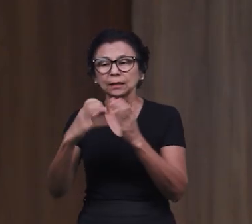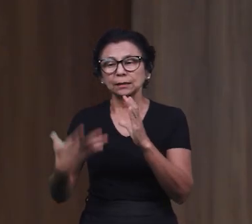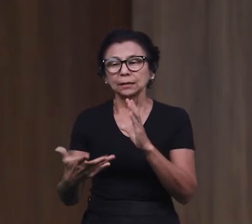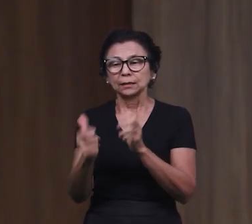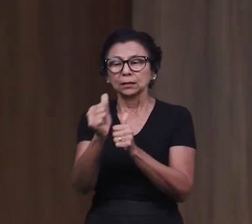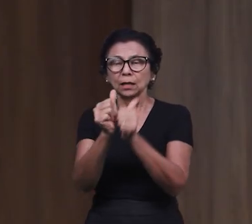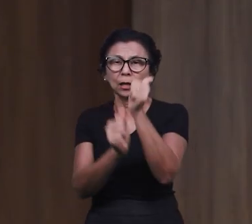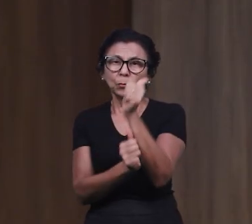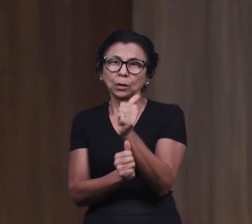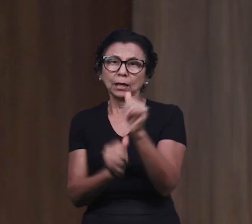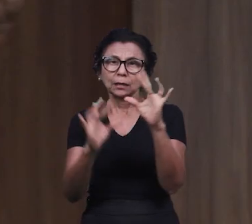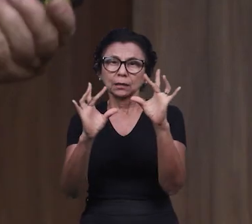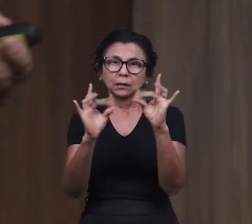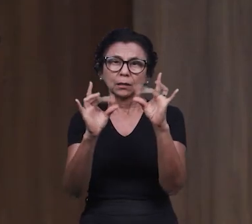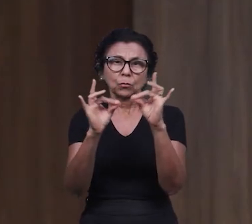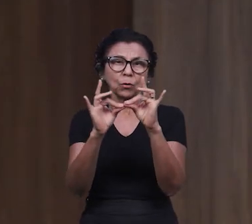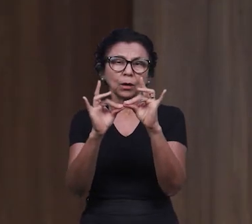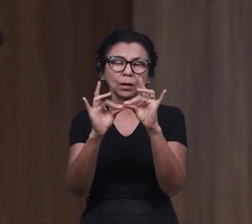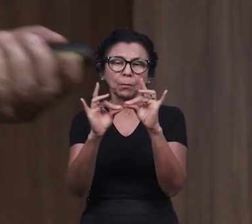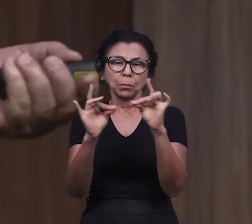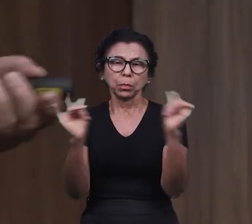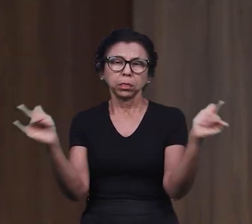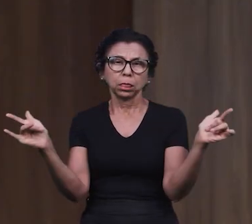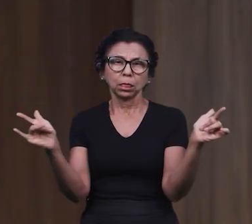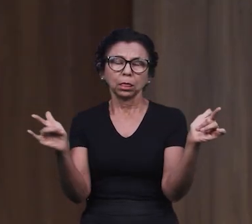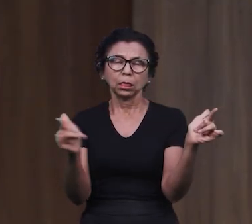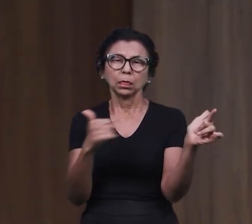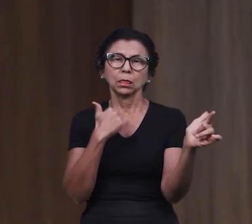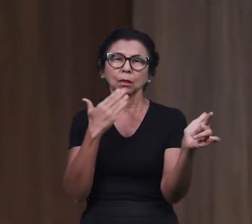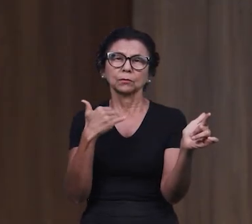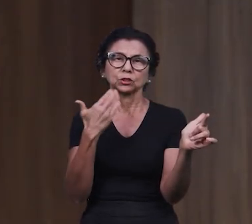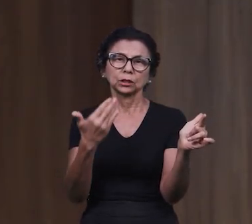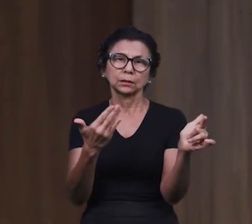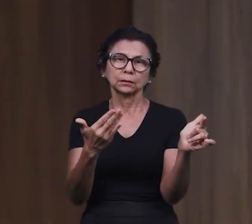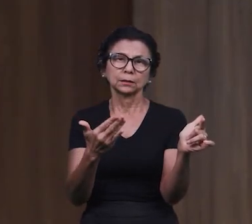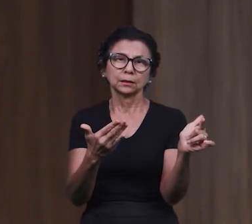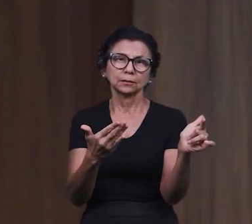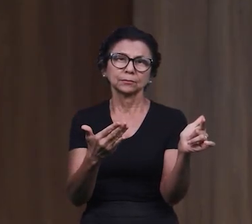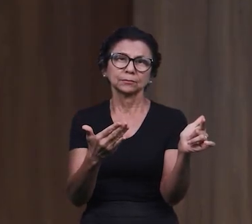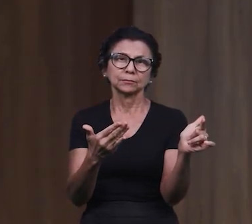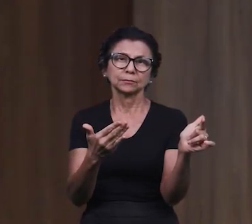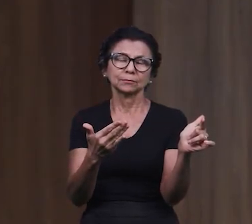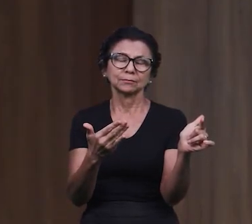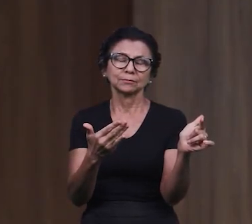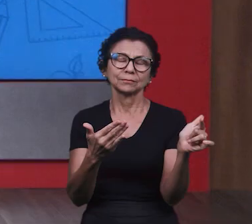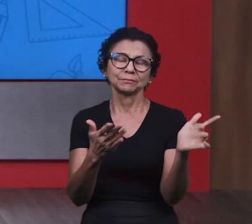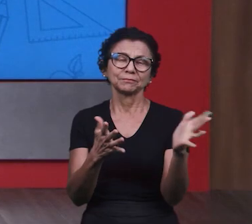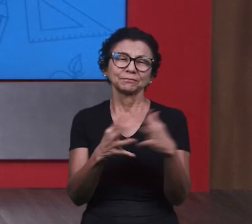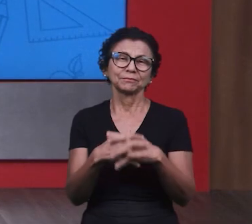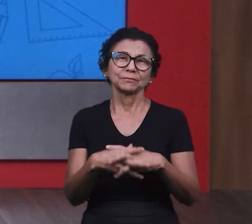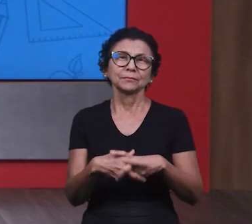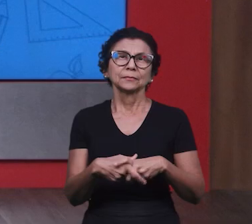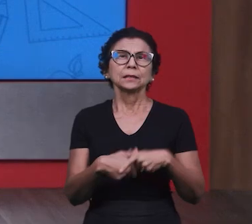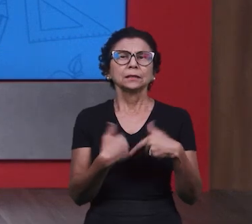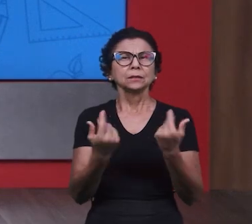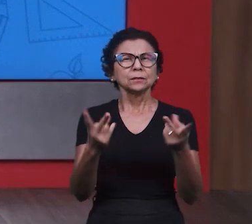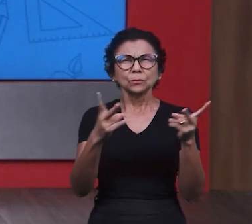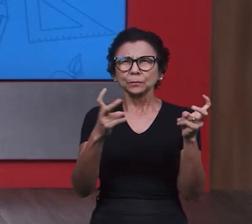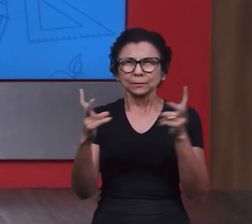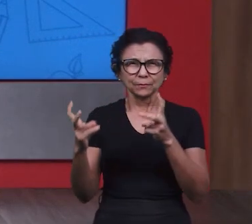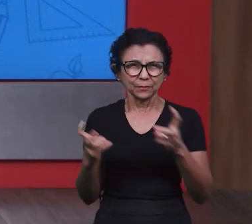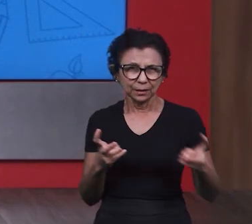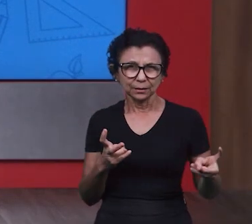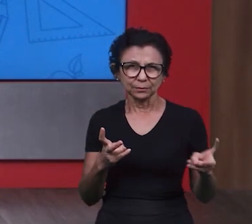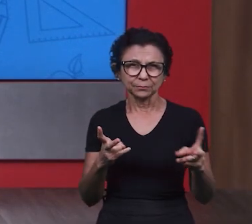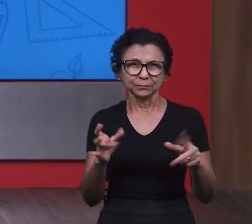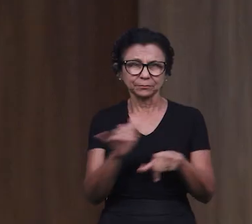gruda, a água se torna ineficaz na retirada desse princípio ativo. Então, vocês estão vendo